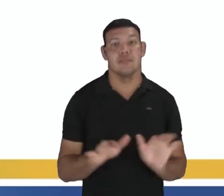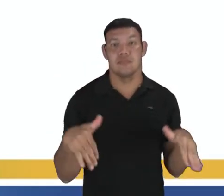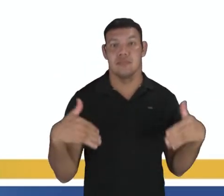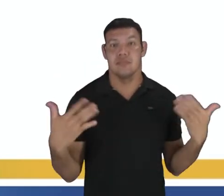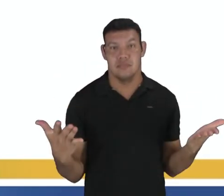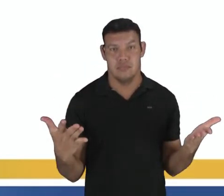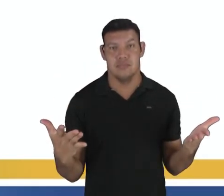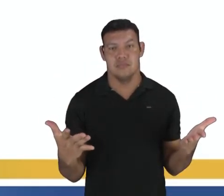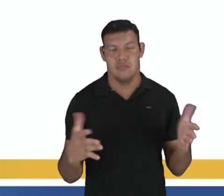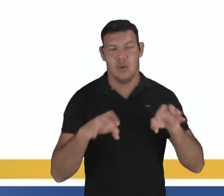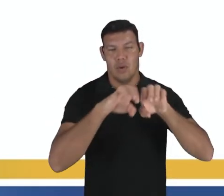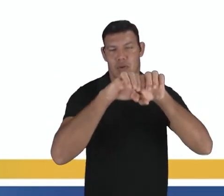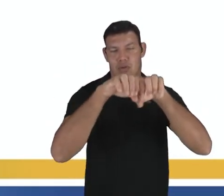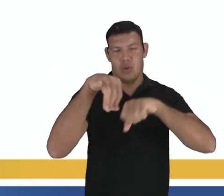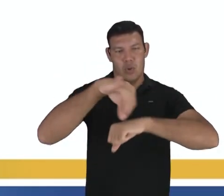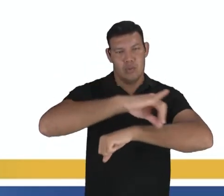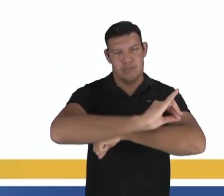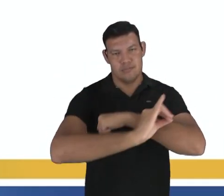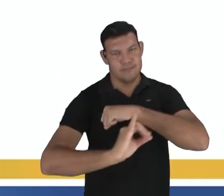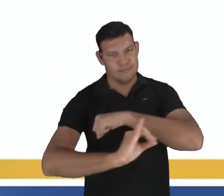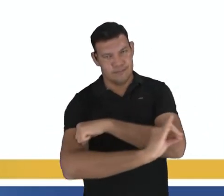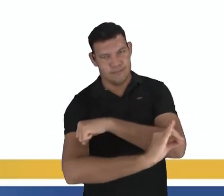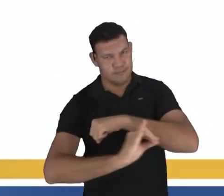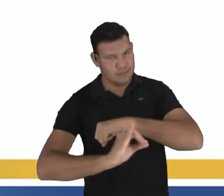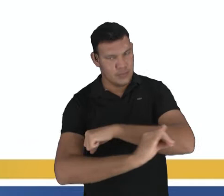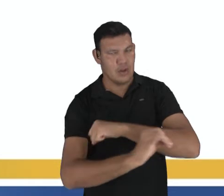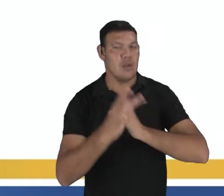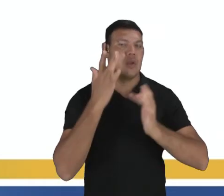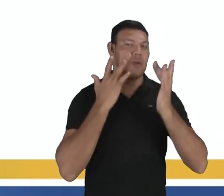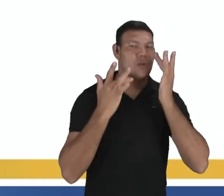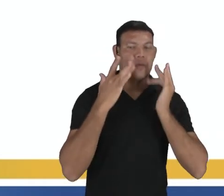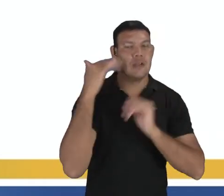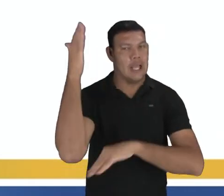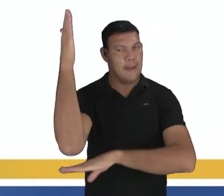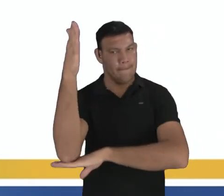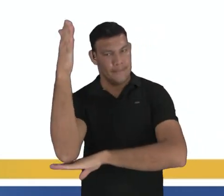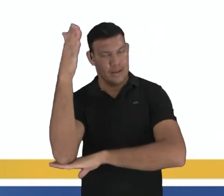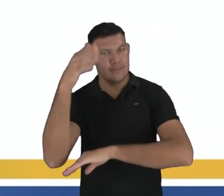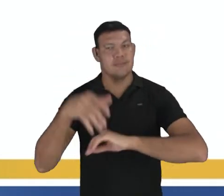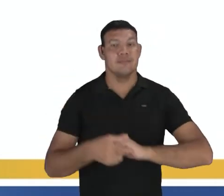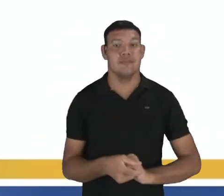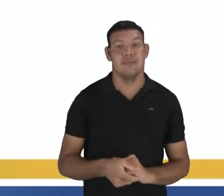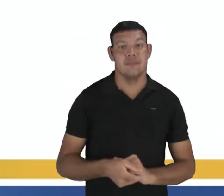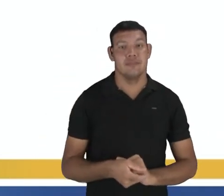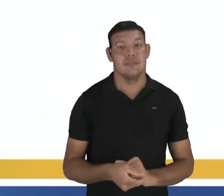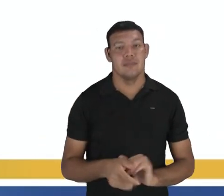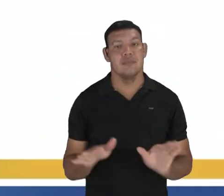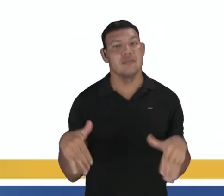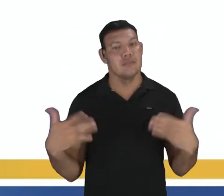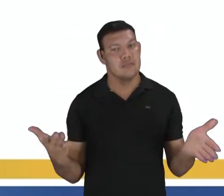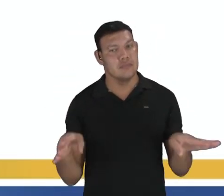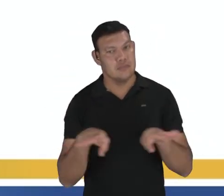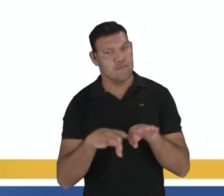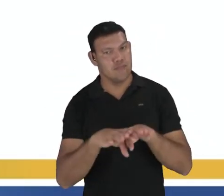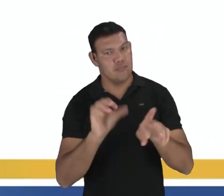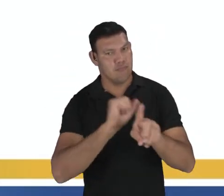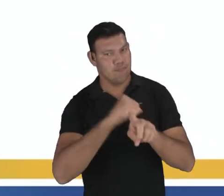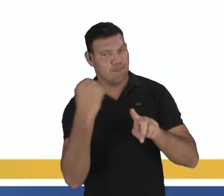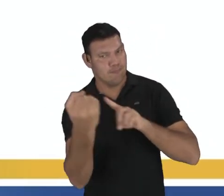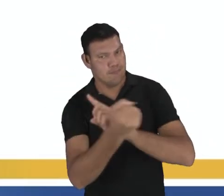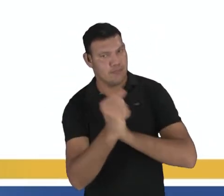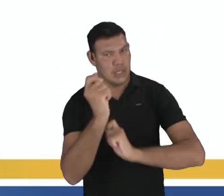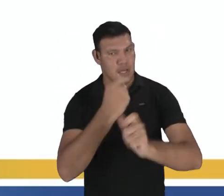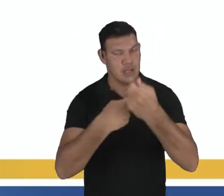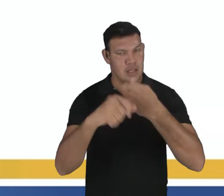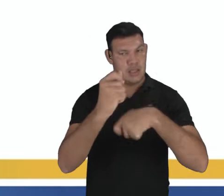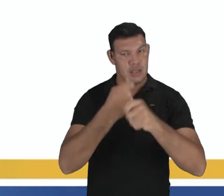então, infraestrutura, hospitais, hotéis, teatros, como eu disse para vocês. E, além disso, a gente vai ter a questão socioeconômica, porque